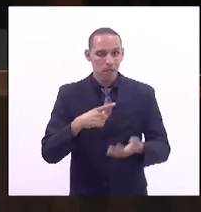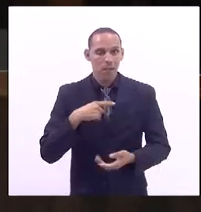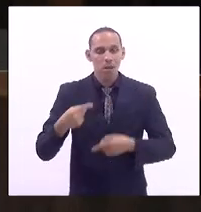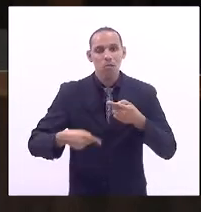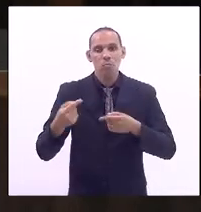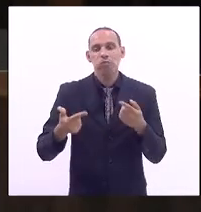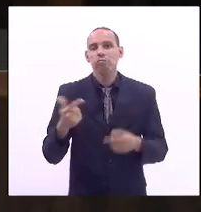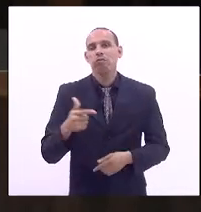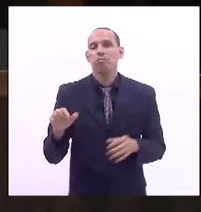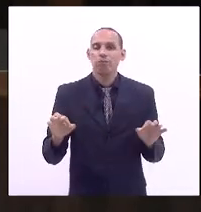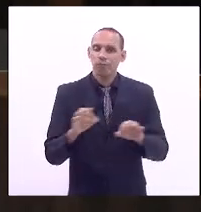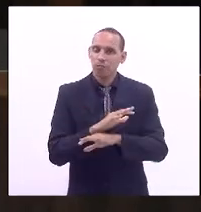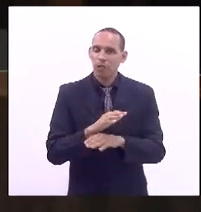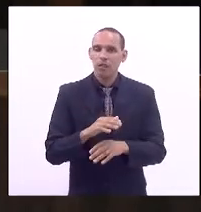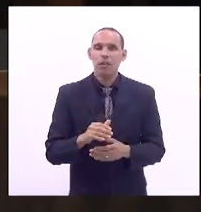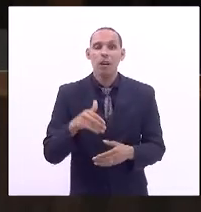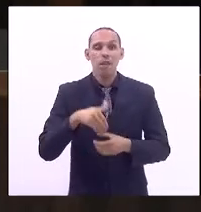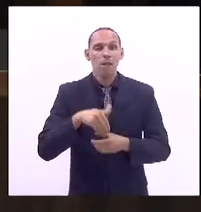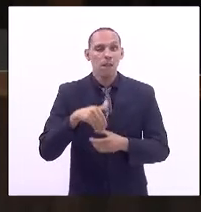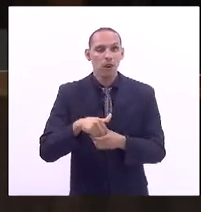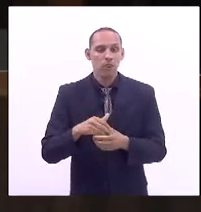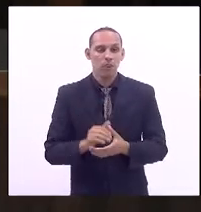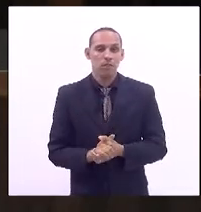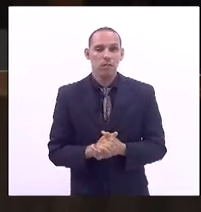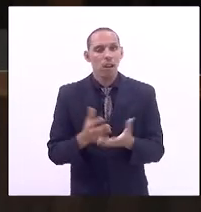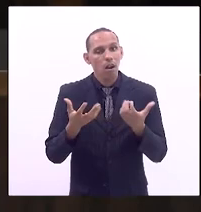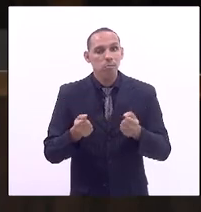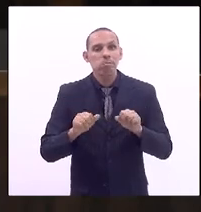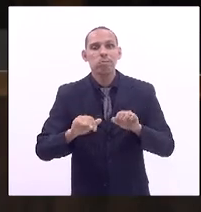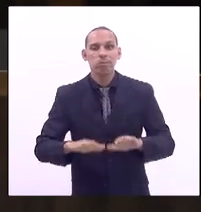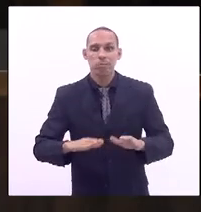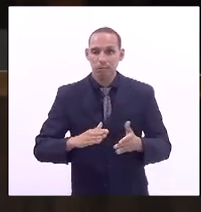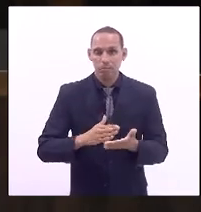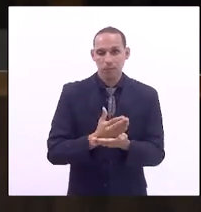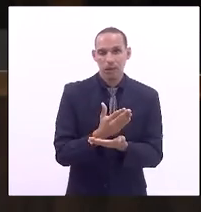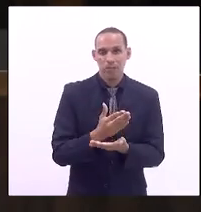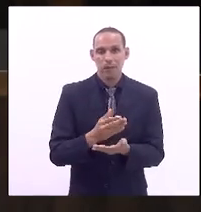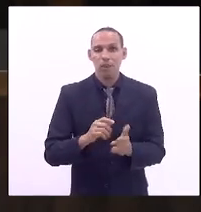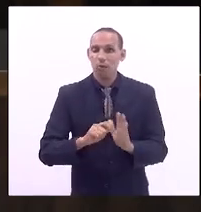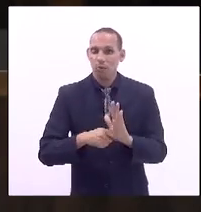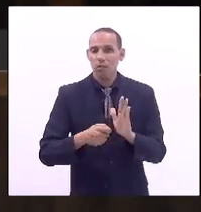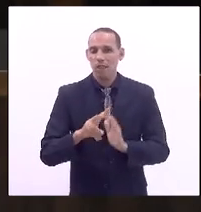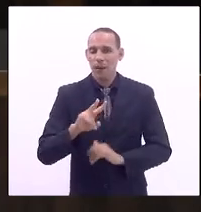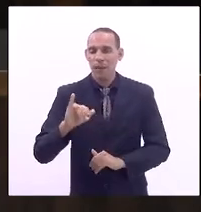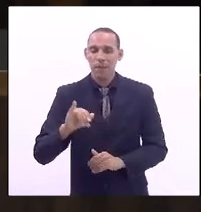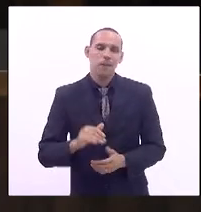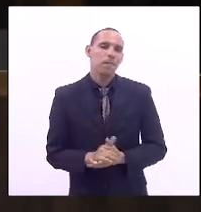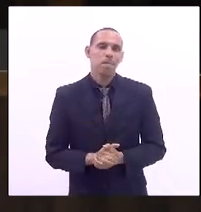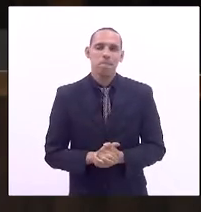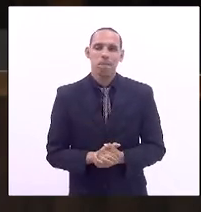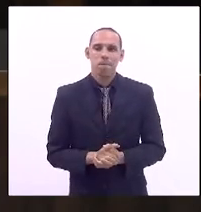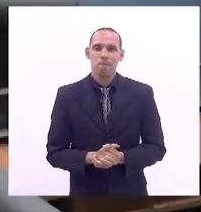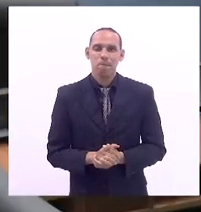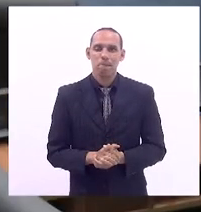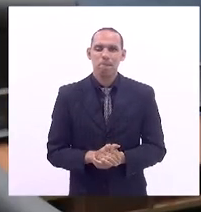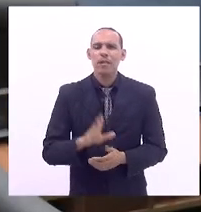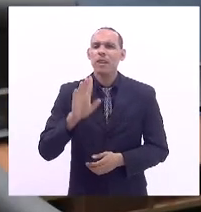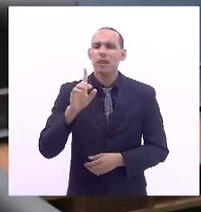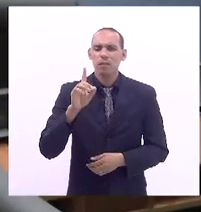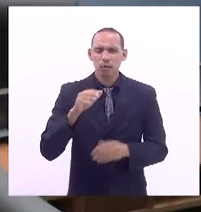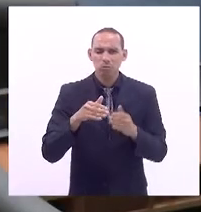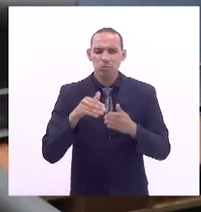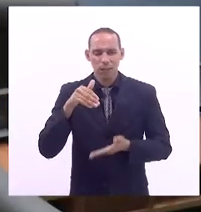em discussão Nobre Queira discutir se a discussão e votação seus que aprovam permaneçam Como estão aprovado vai autógrafo declaração e